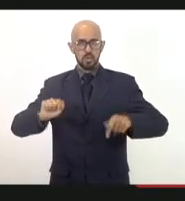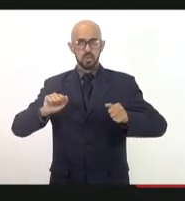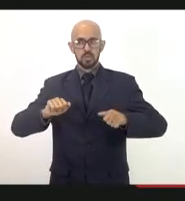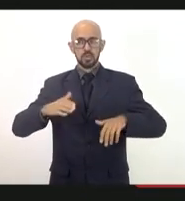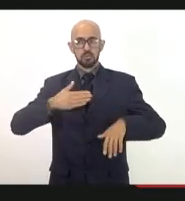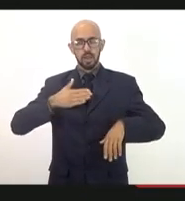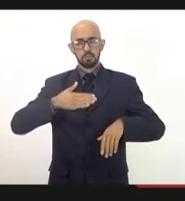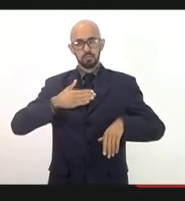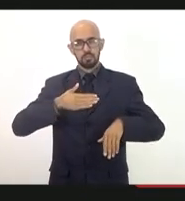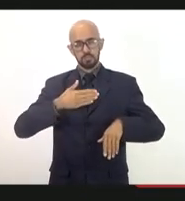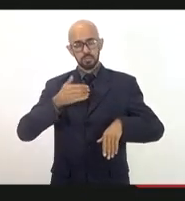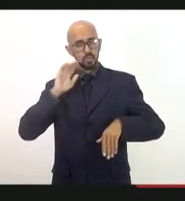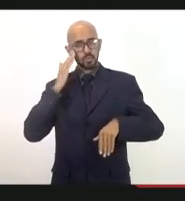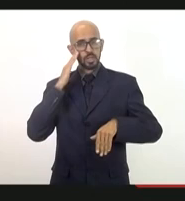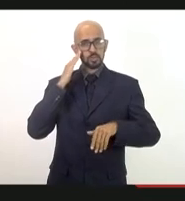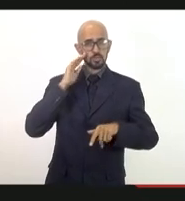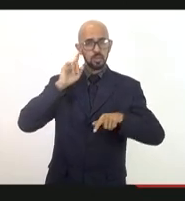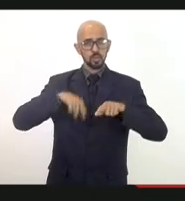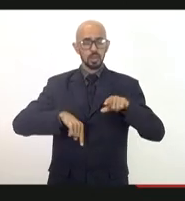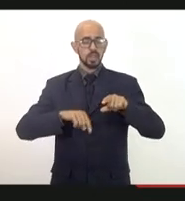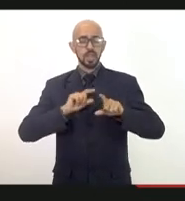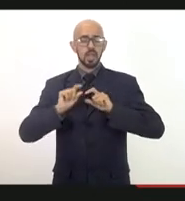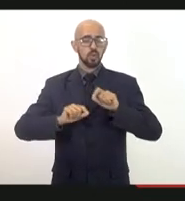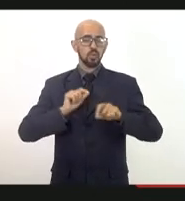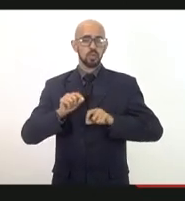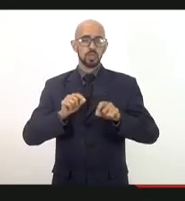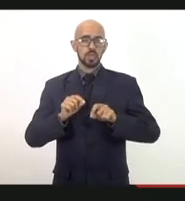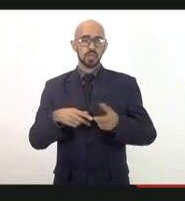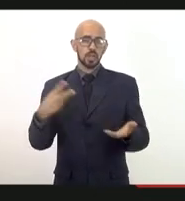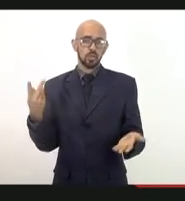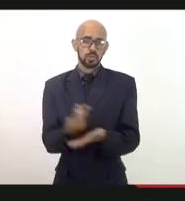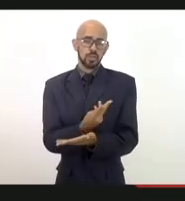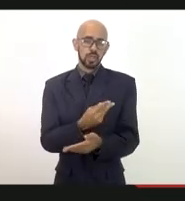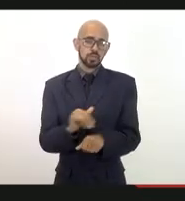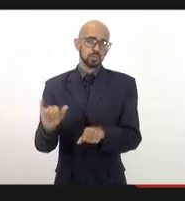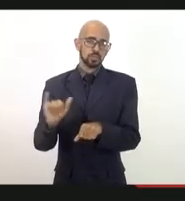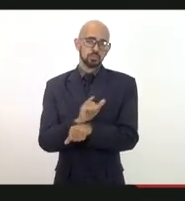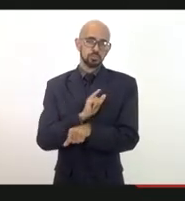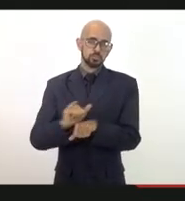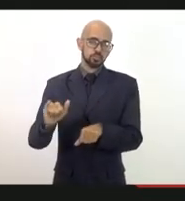ela é o que consta nos instrumentos de